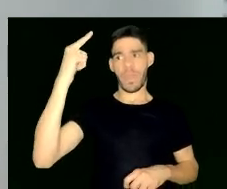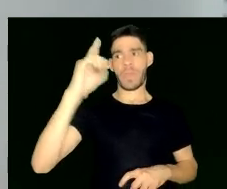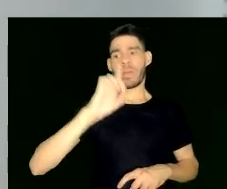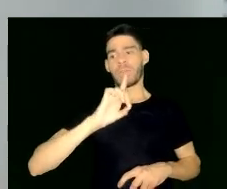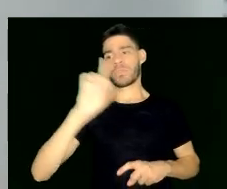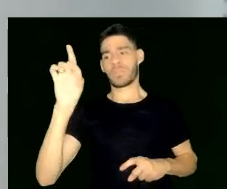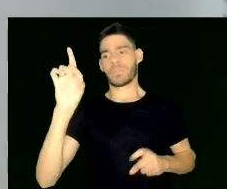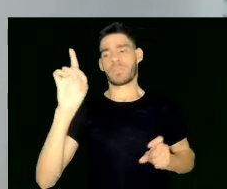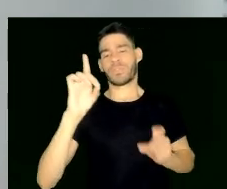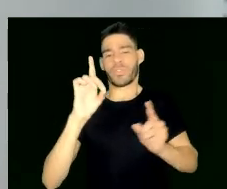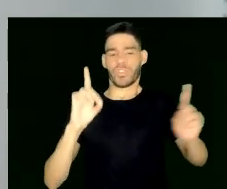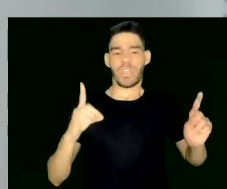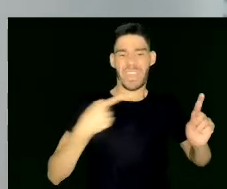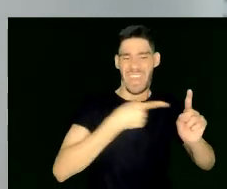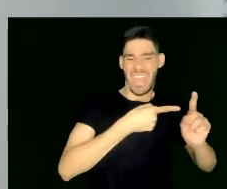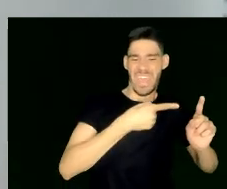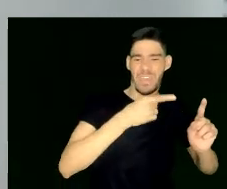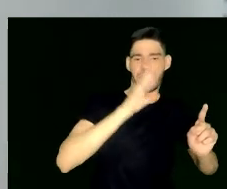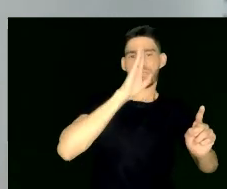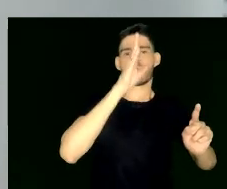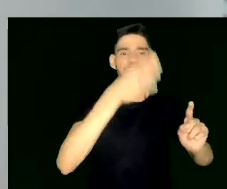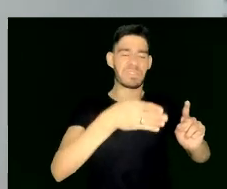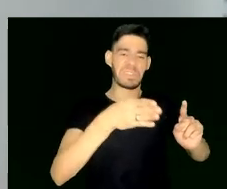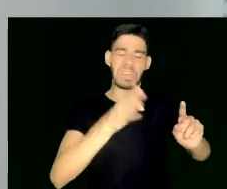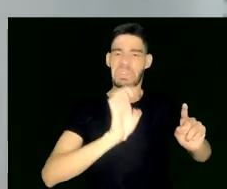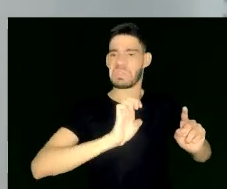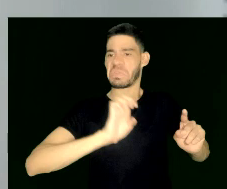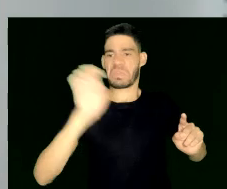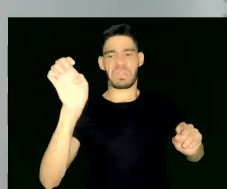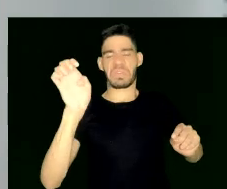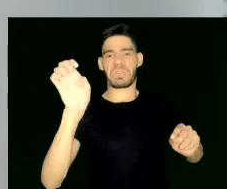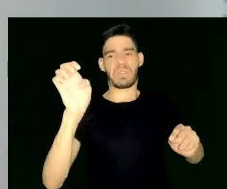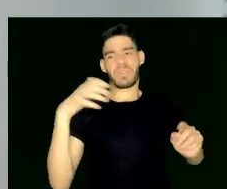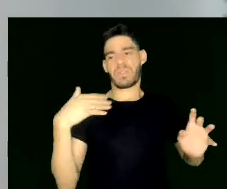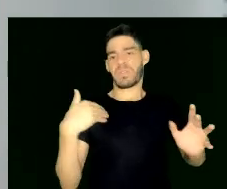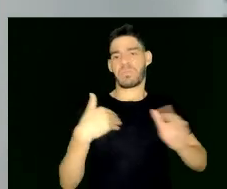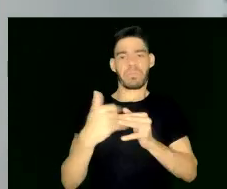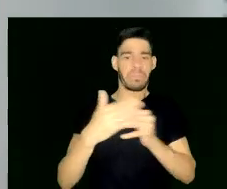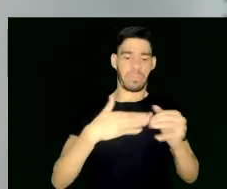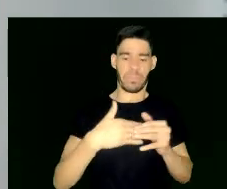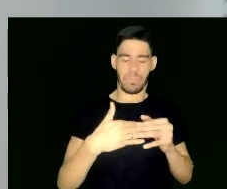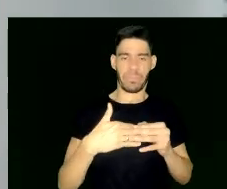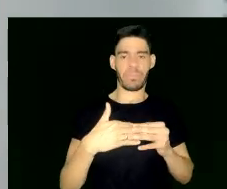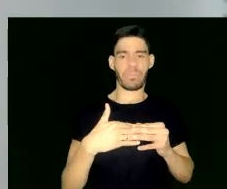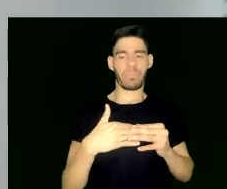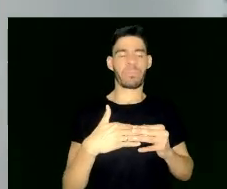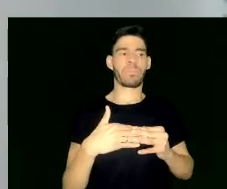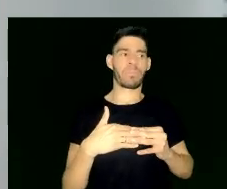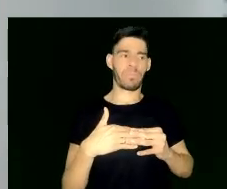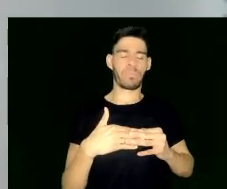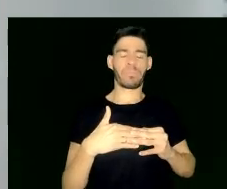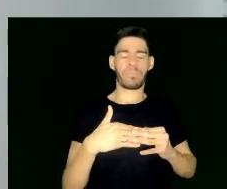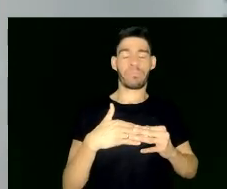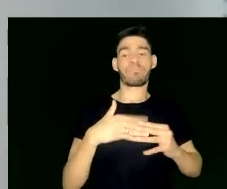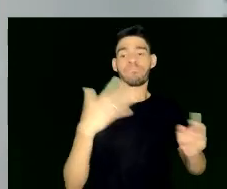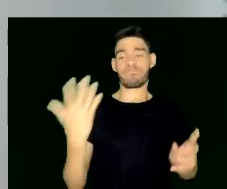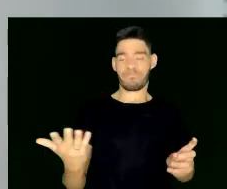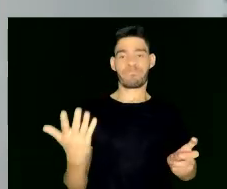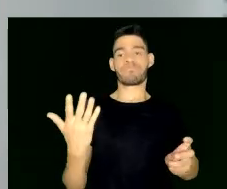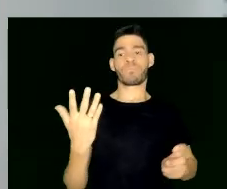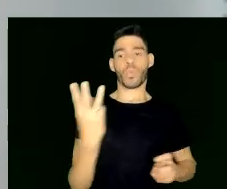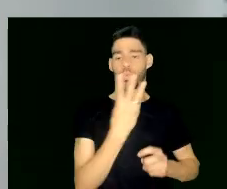de ideologia de direita ou extrema-direita, de centro ou de esquerda